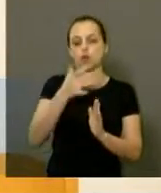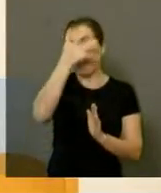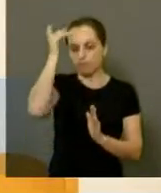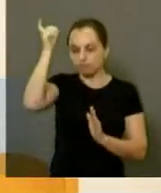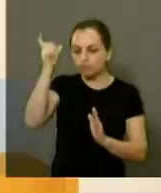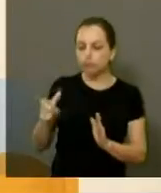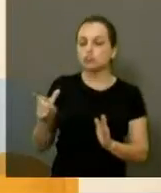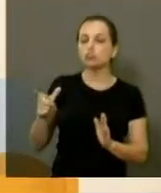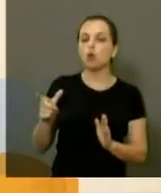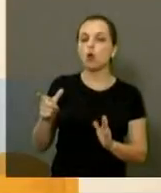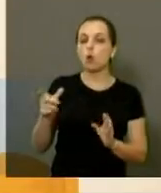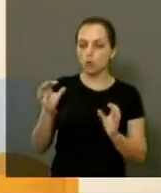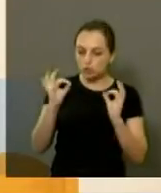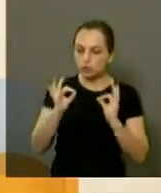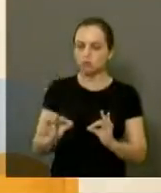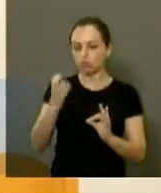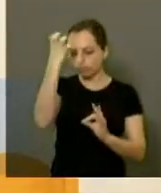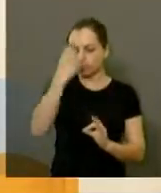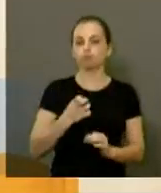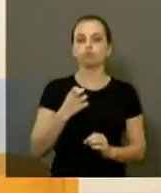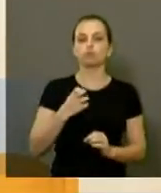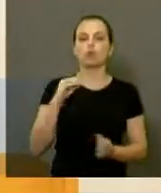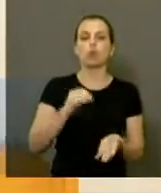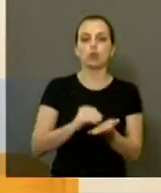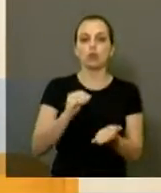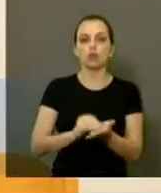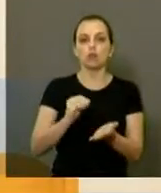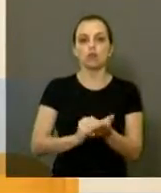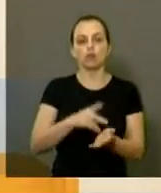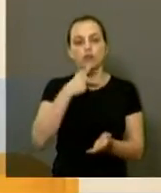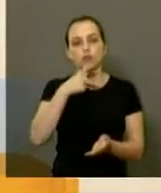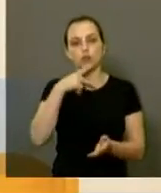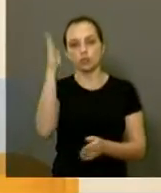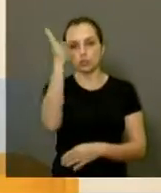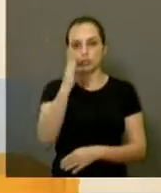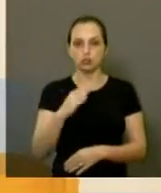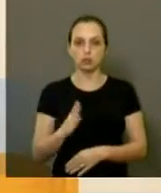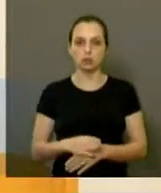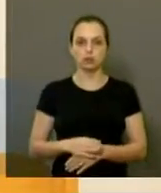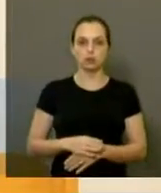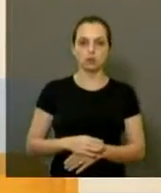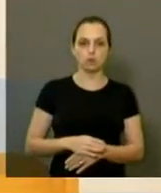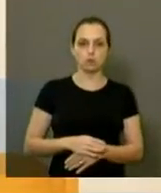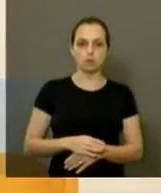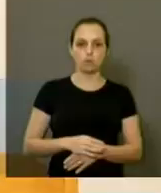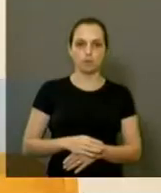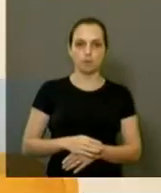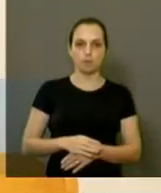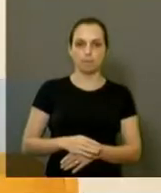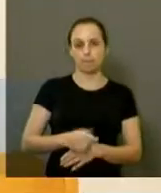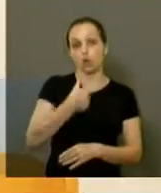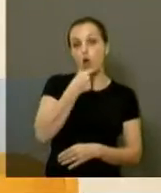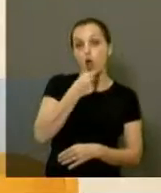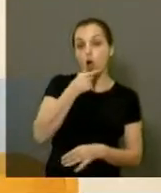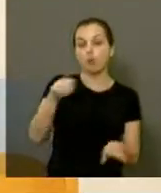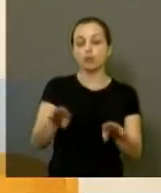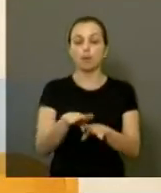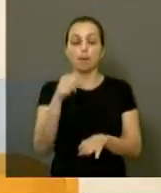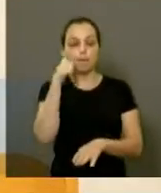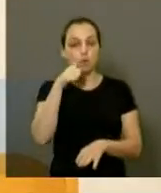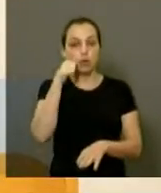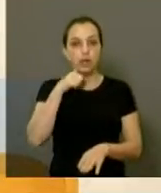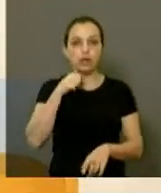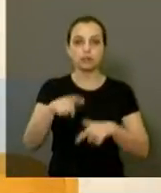caráter, que é o que falta hoje na política brasileira, caráter. Nos homens e nas mulheres que